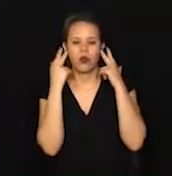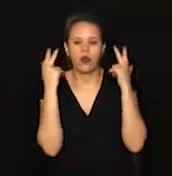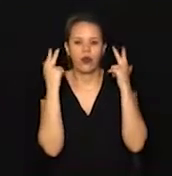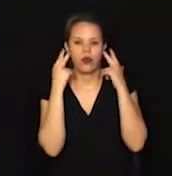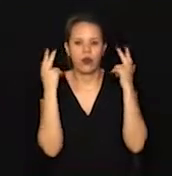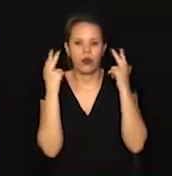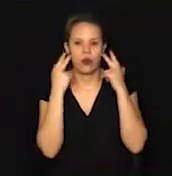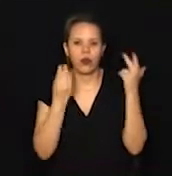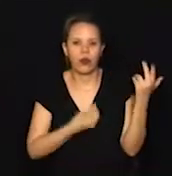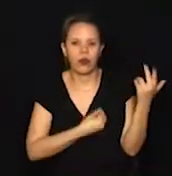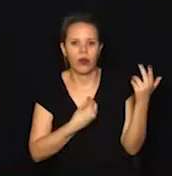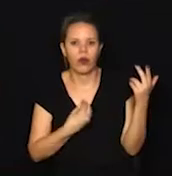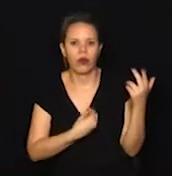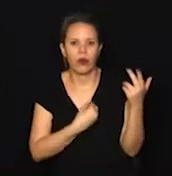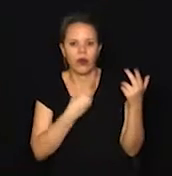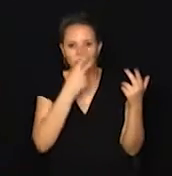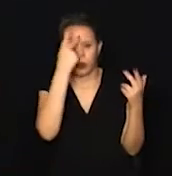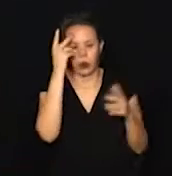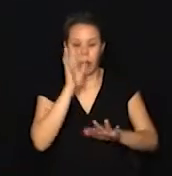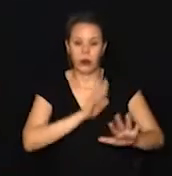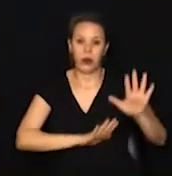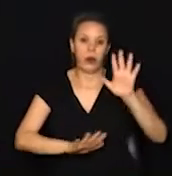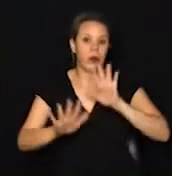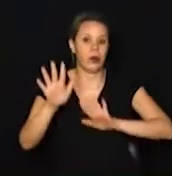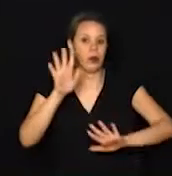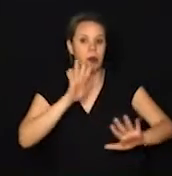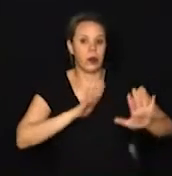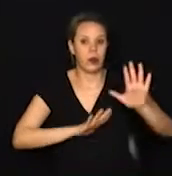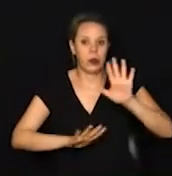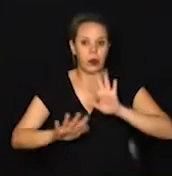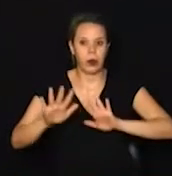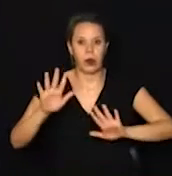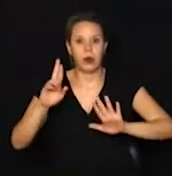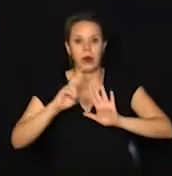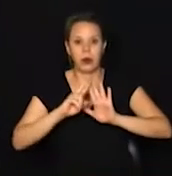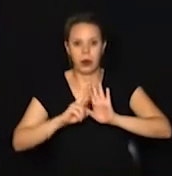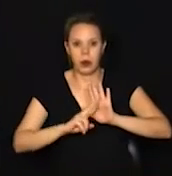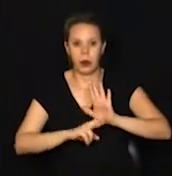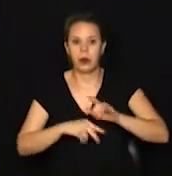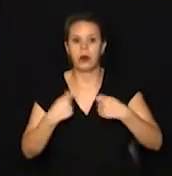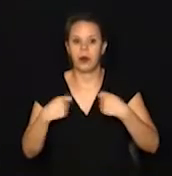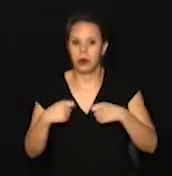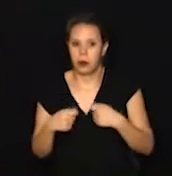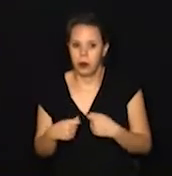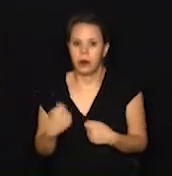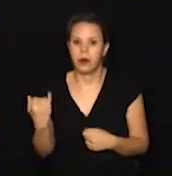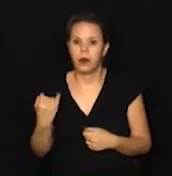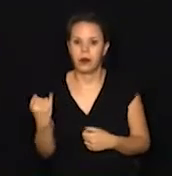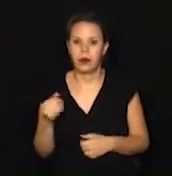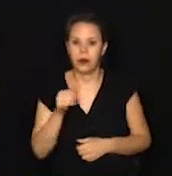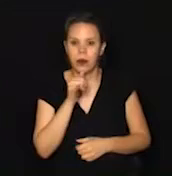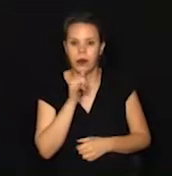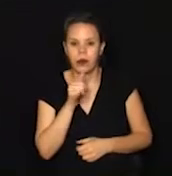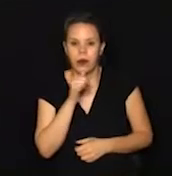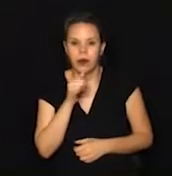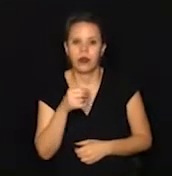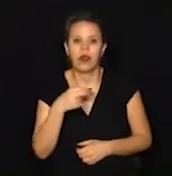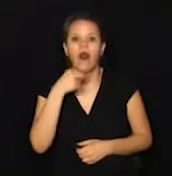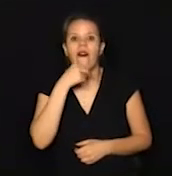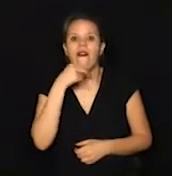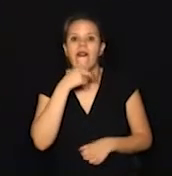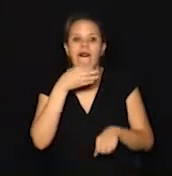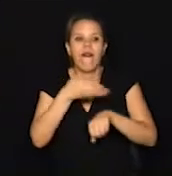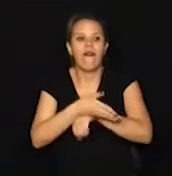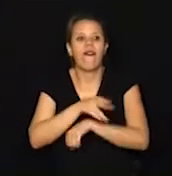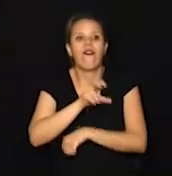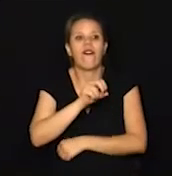de vida com todos os cuidados que são necessários, né? Por exemplo, o neto vai visitar